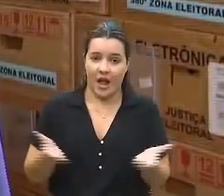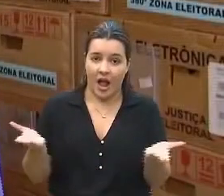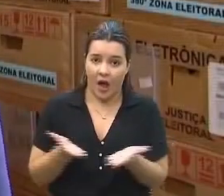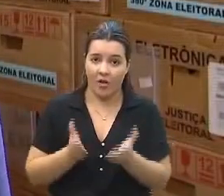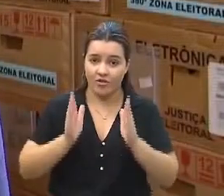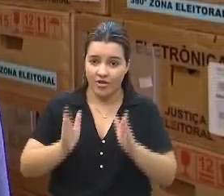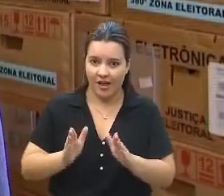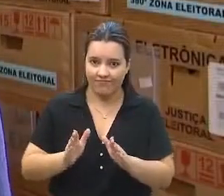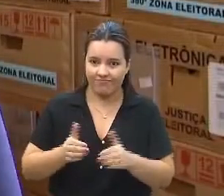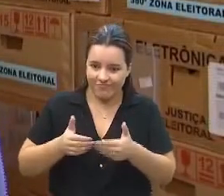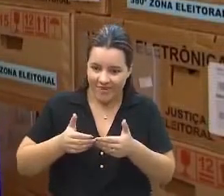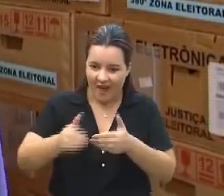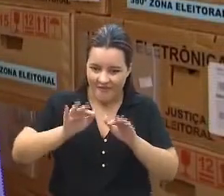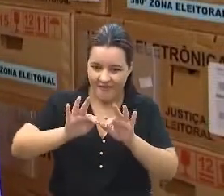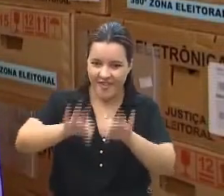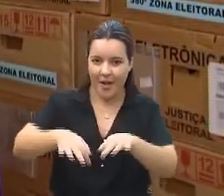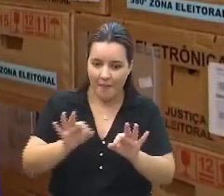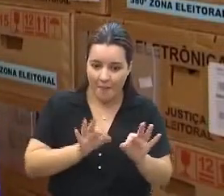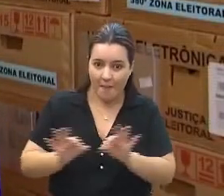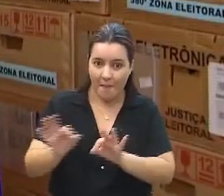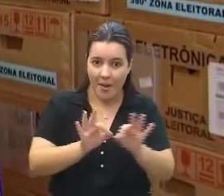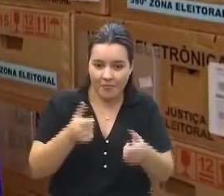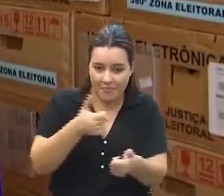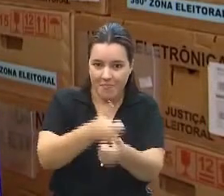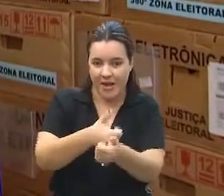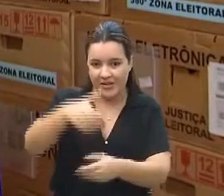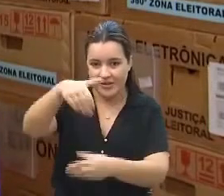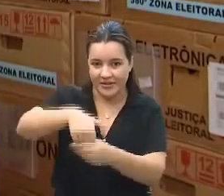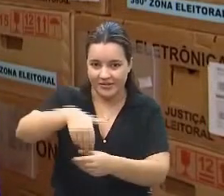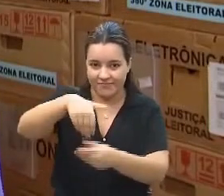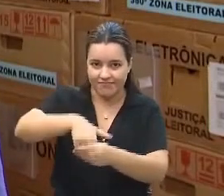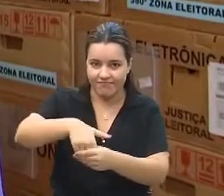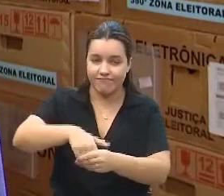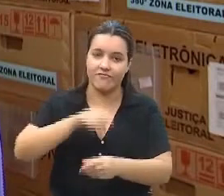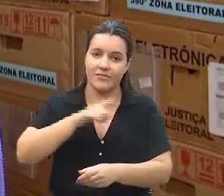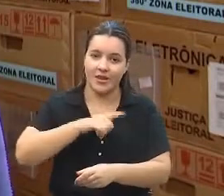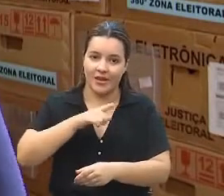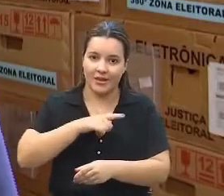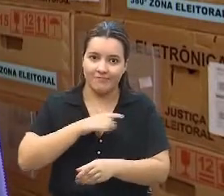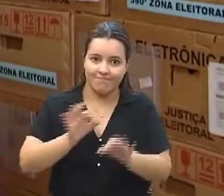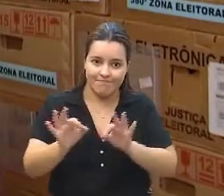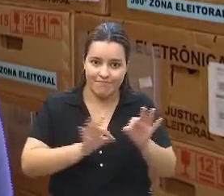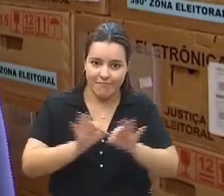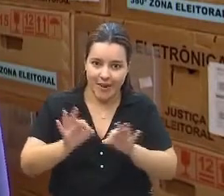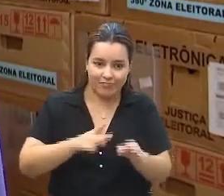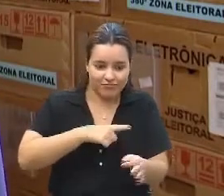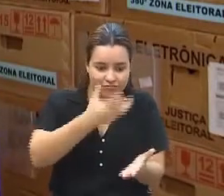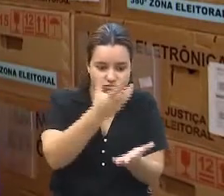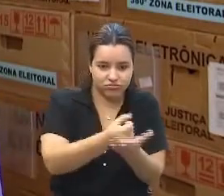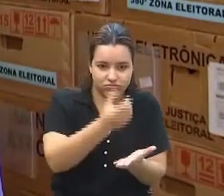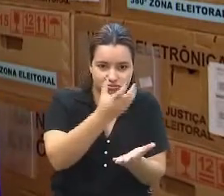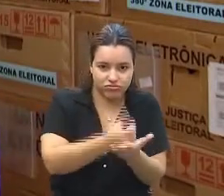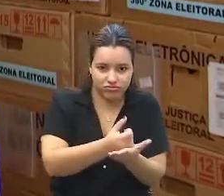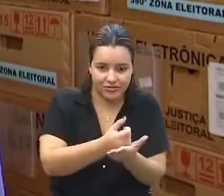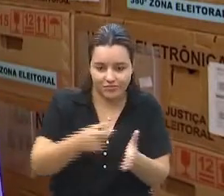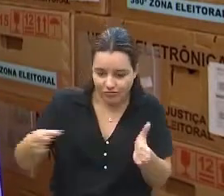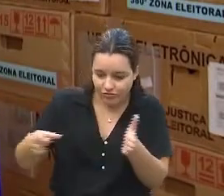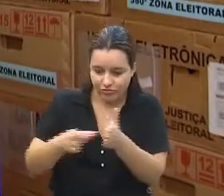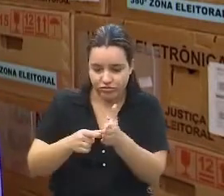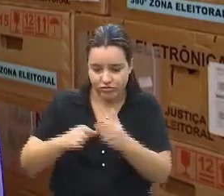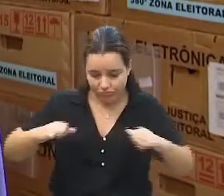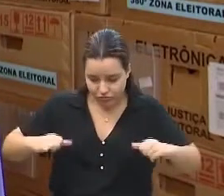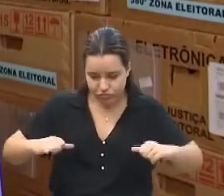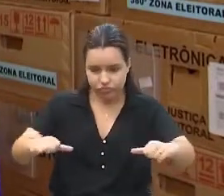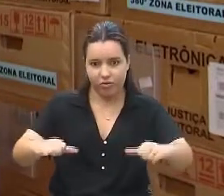já está nessa fase final da preparação das eleições, é a chamada cerimônia de geração de mídias, carga e lacração das